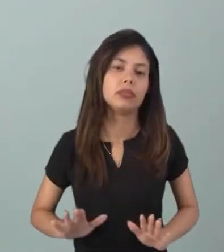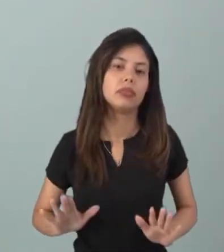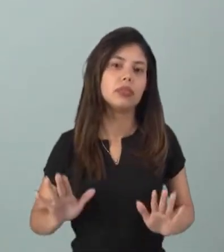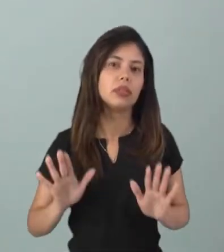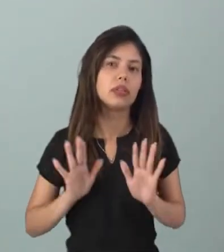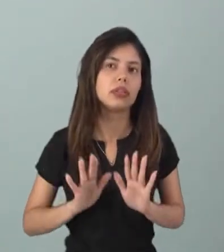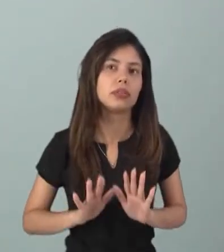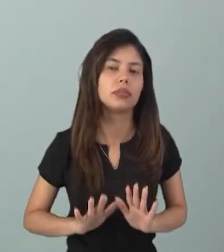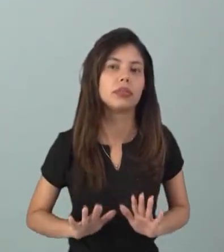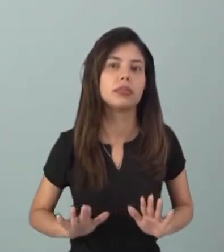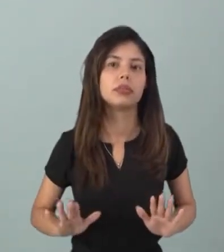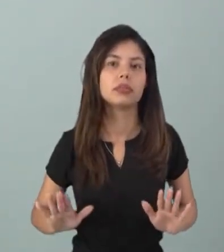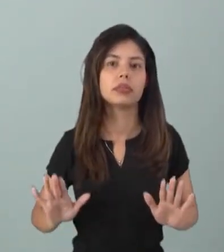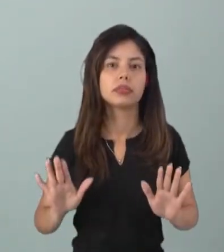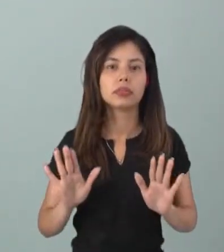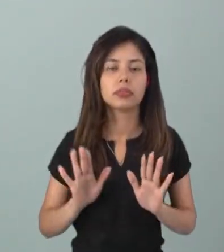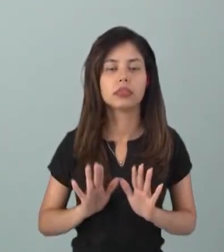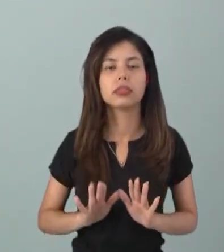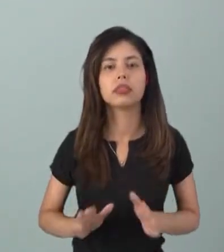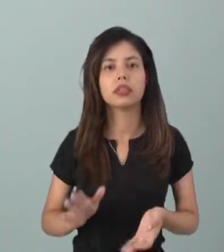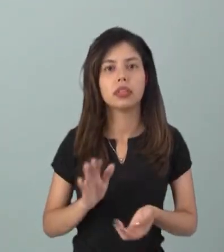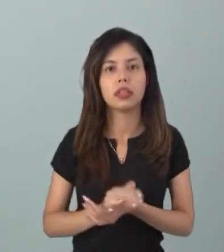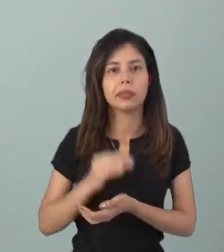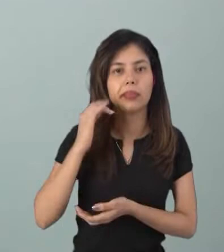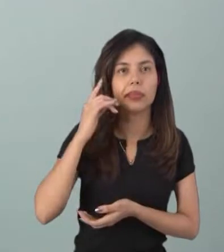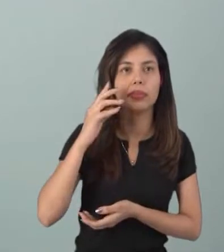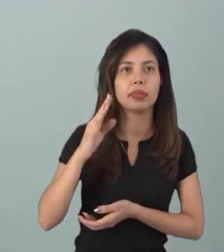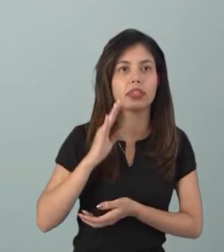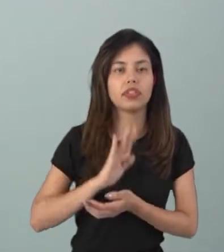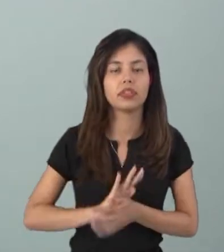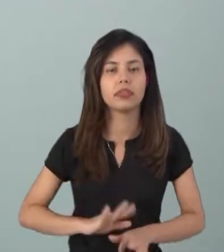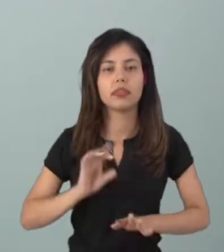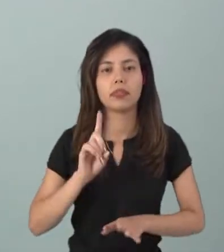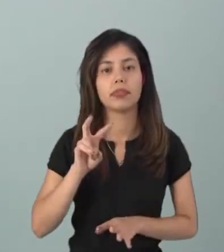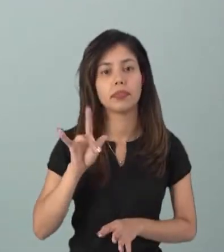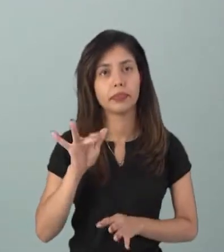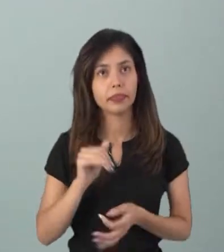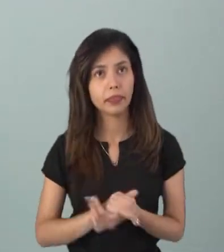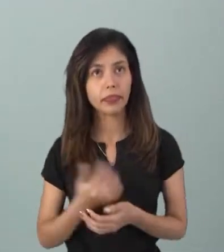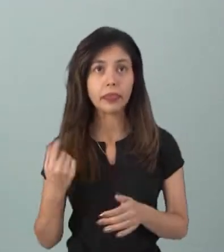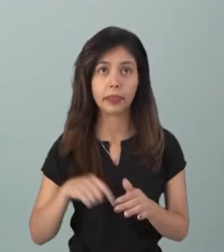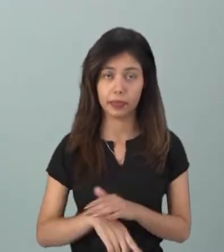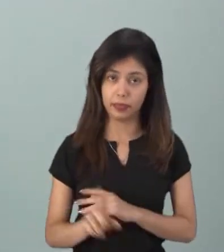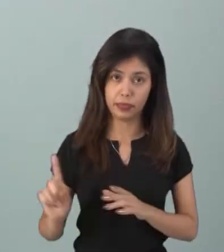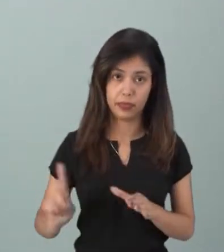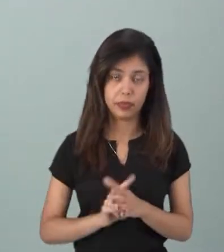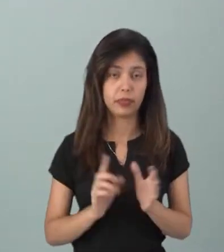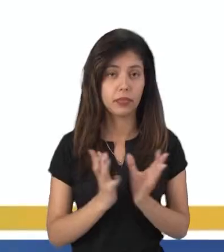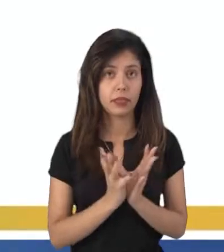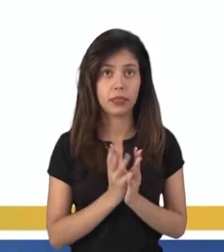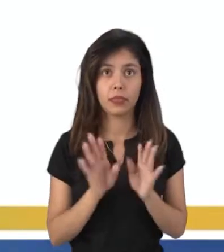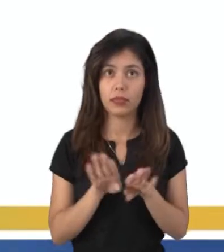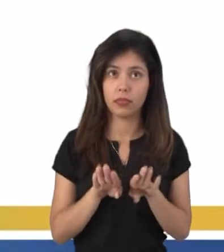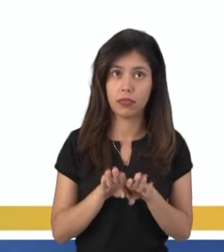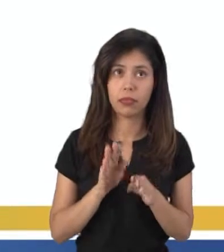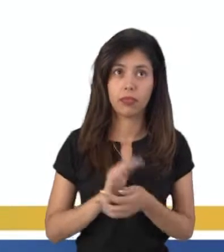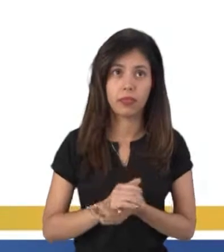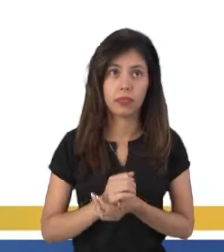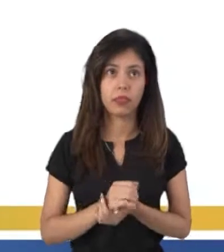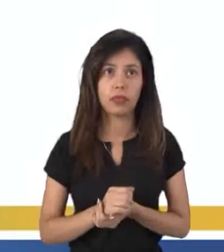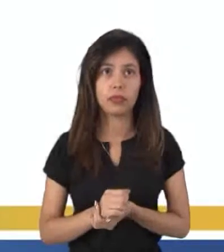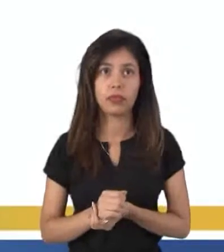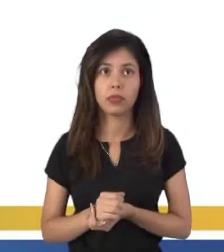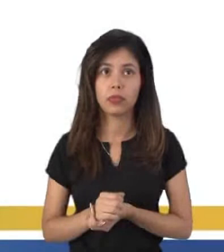mais leve, a pessoa vai ficando mais desligada e até mesmo mais devagar. Dentro desse grupo de drogas, nós encontramos aí o